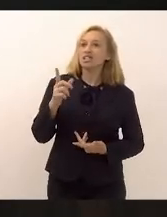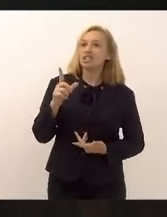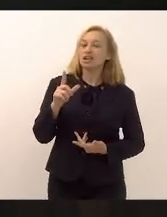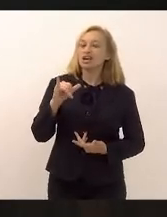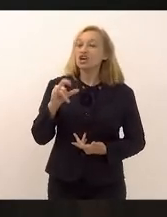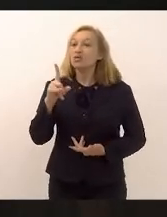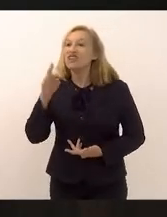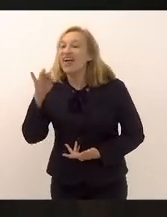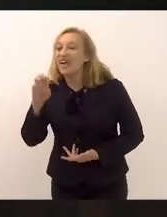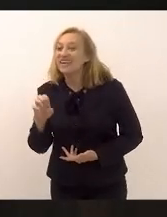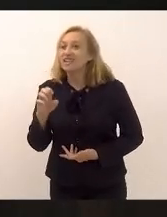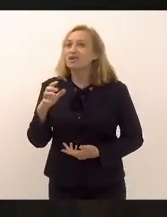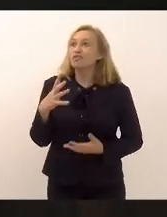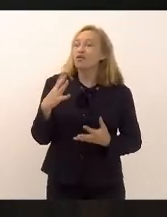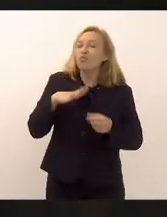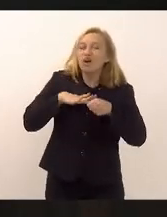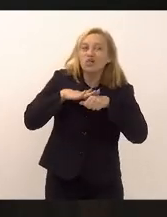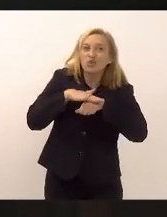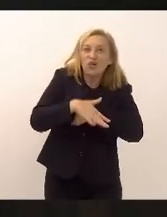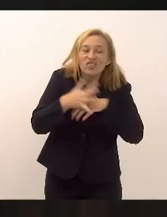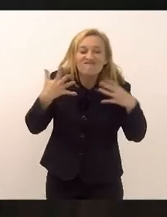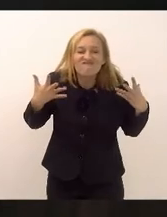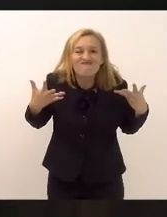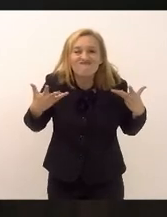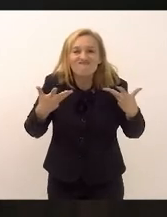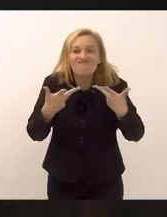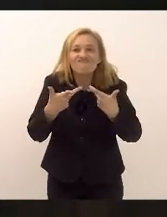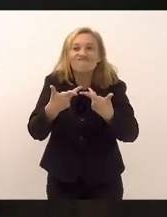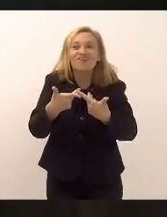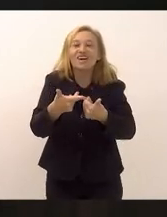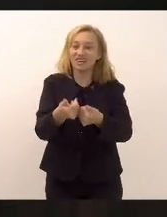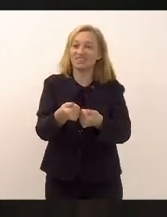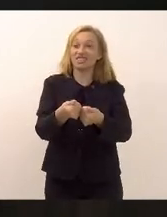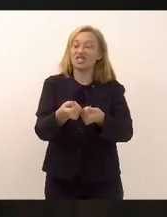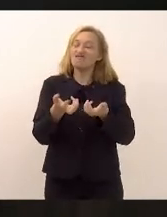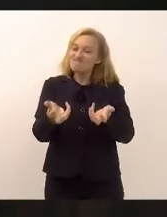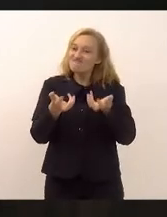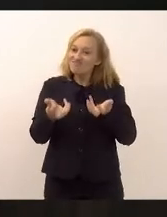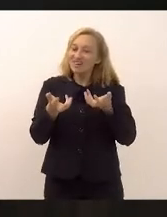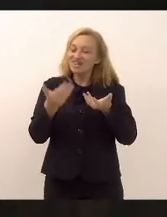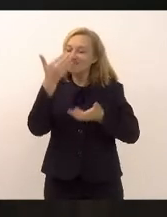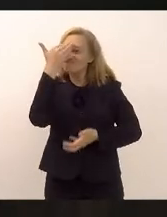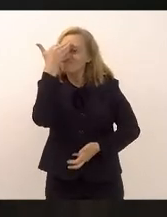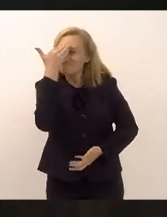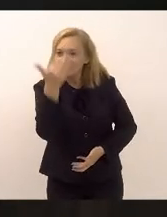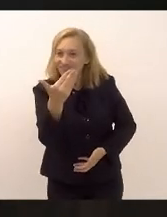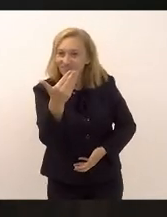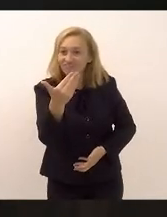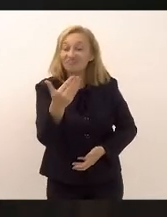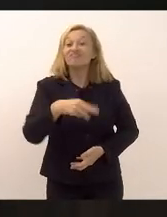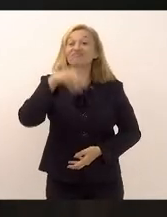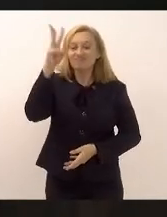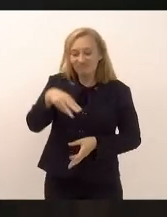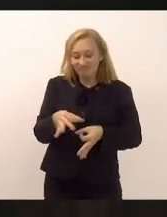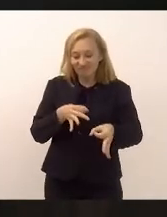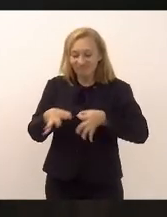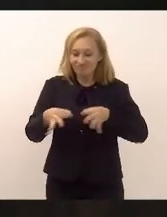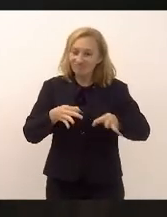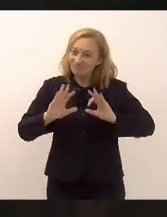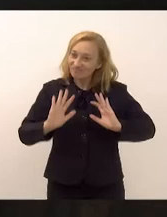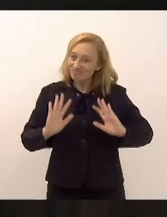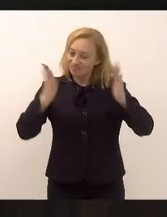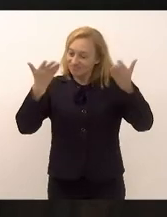Ildete. Então, foi uma noite memorável e eu quero agradecer aos organizadores do evento